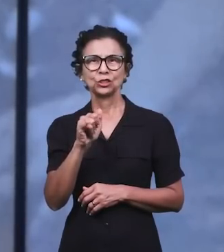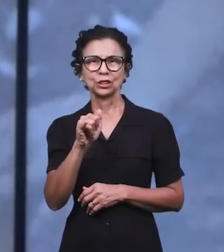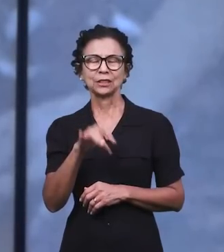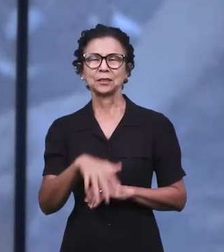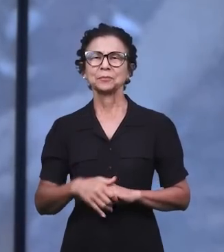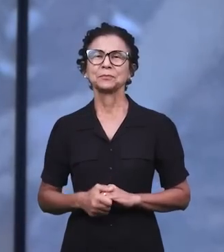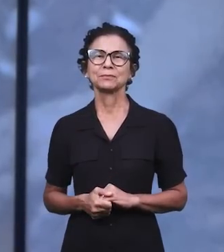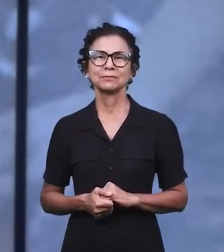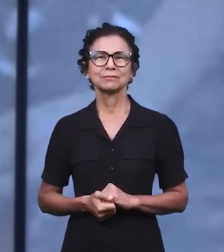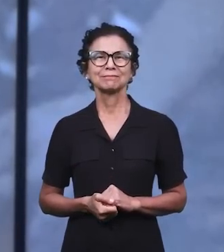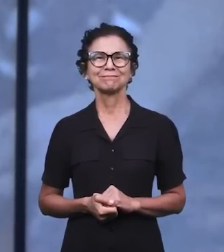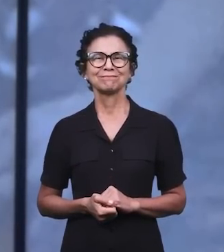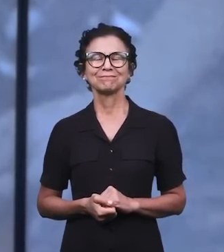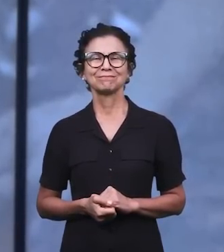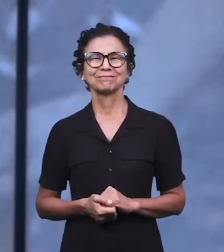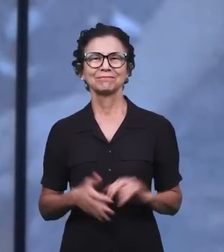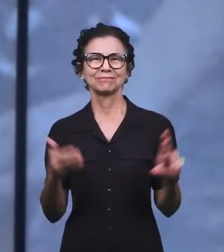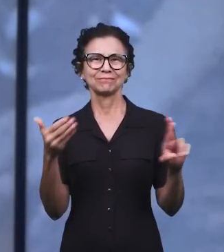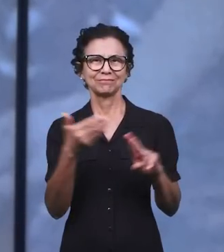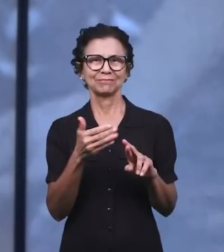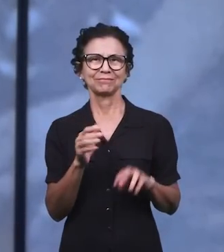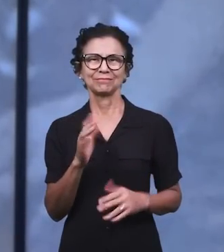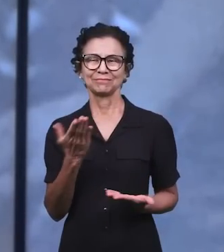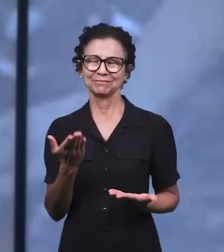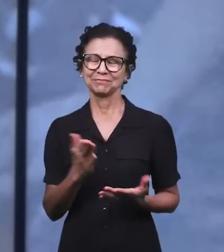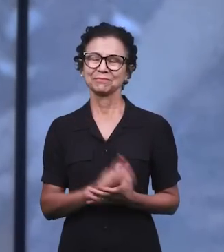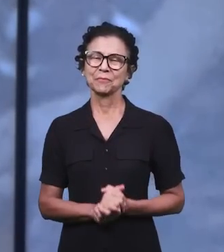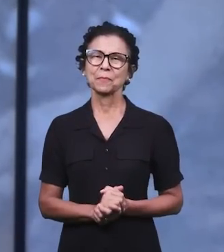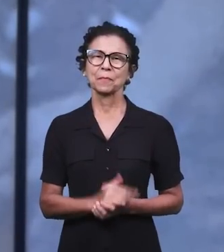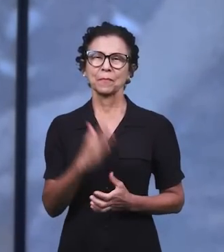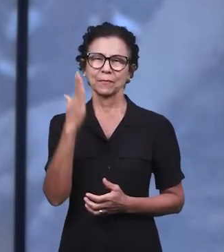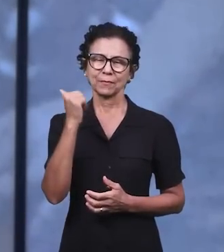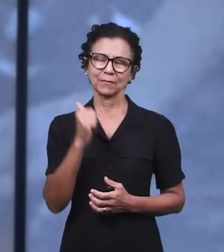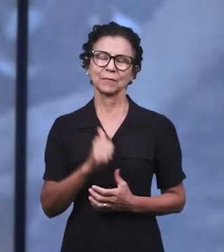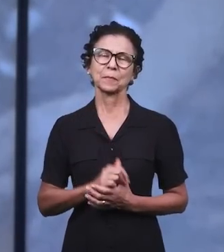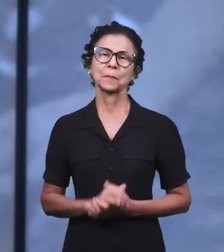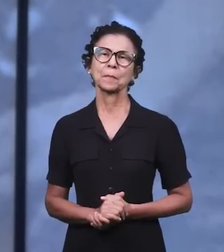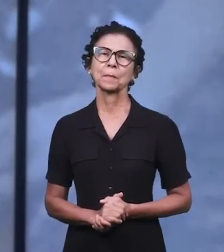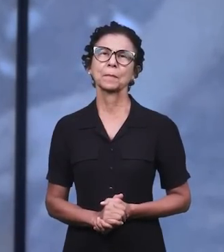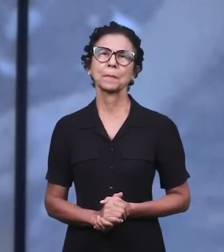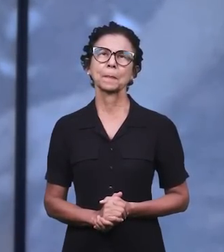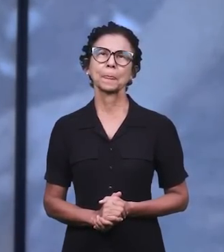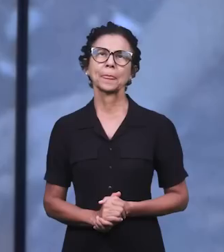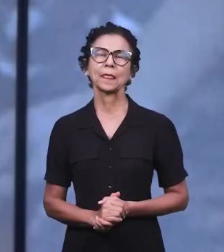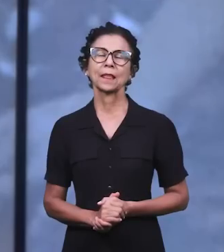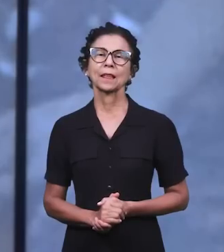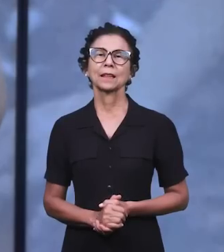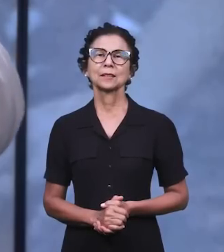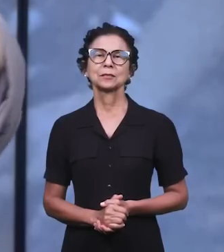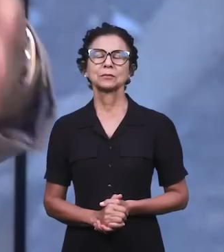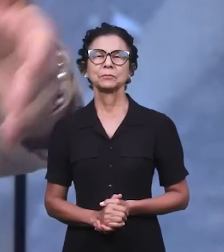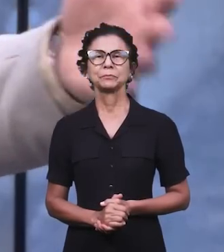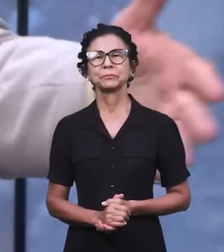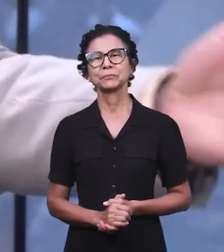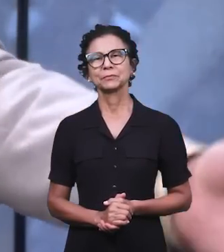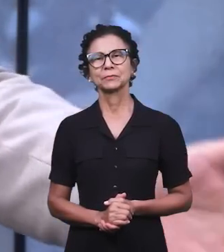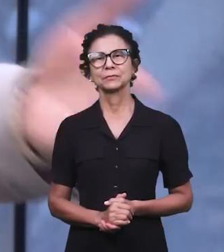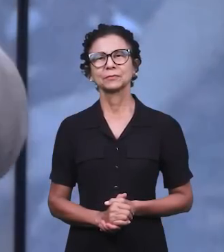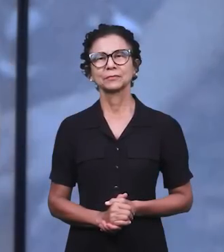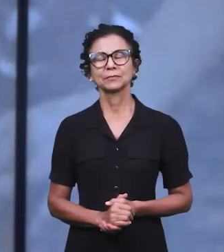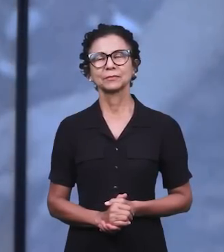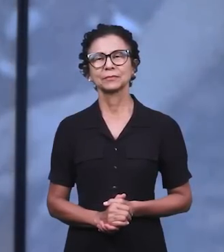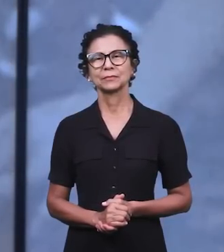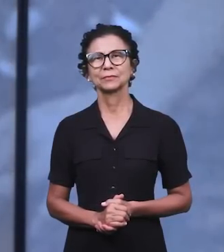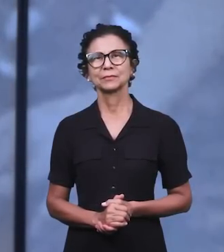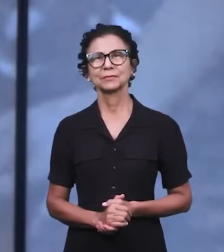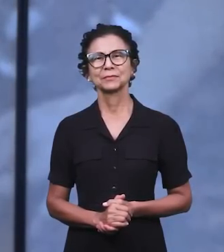participando, assistindo o programa, já sabem agora que é a igreja num bairro dentro, quer dizer, é numa área dentro do bairro da Praia da Costa, onde